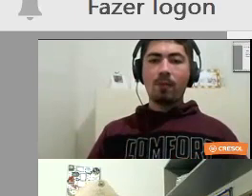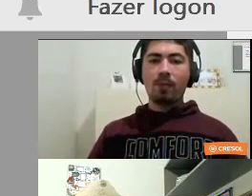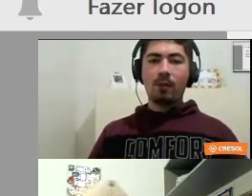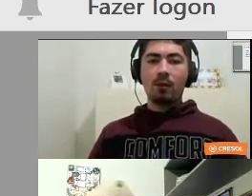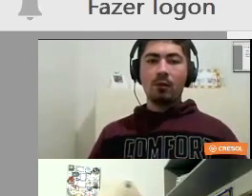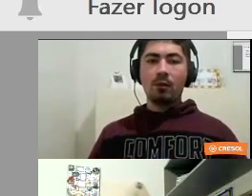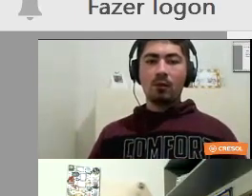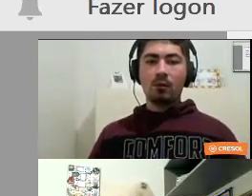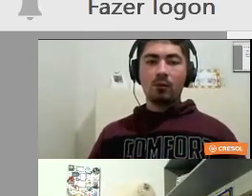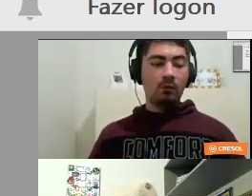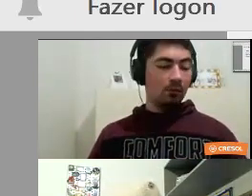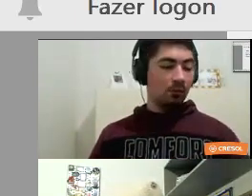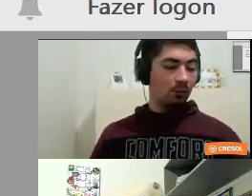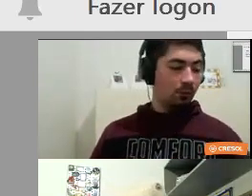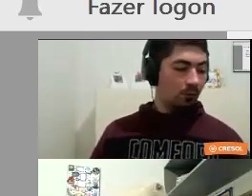vírus selvagens.